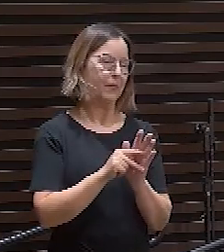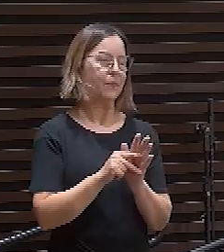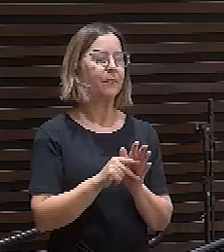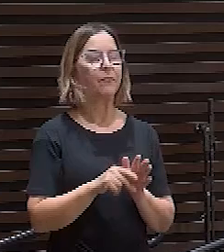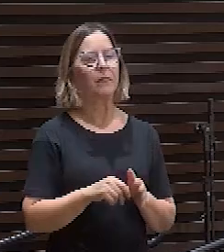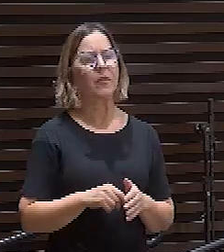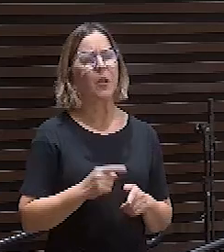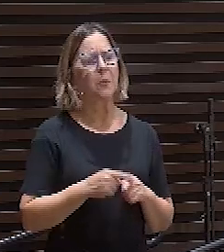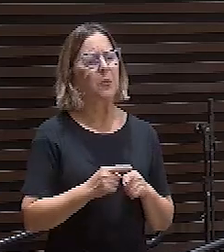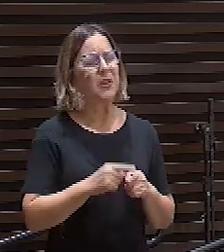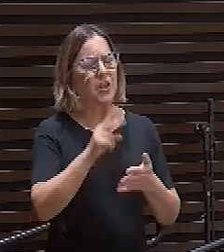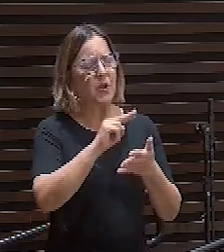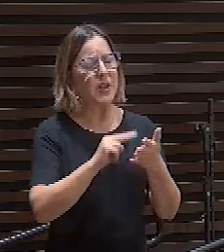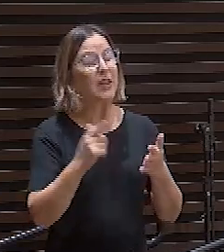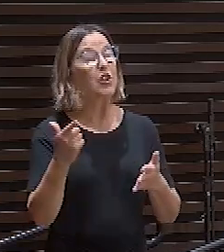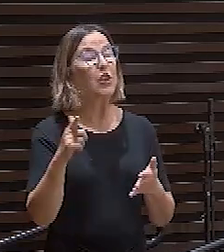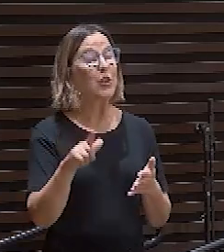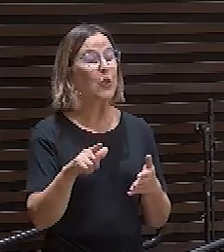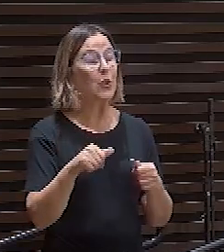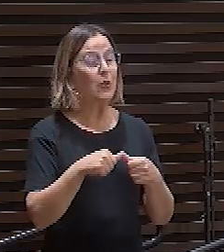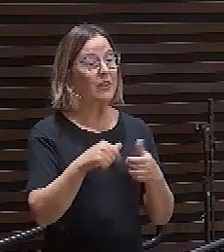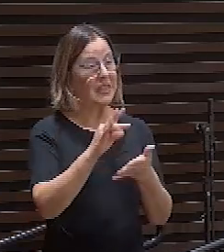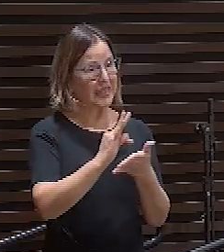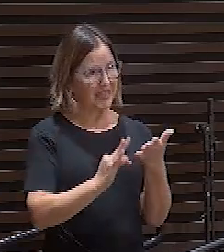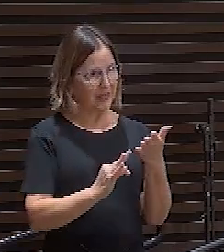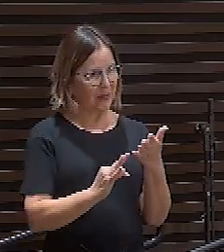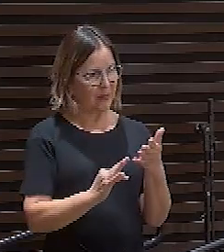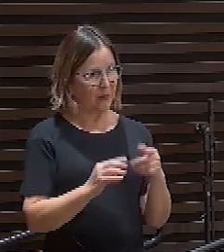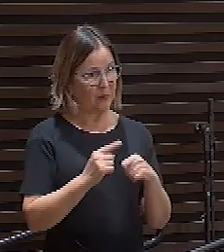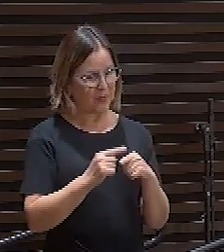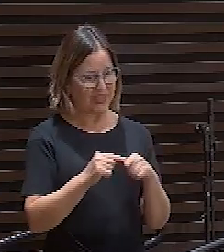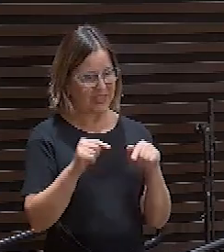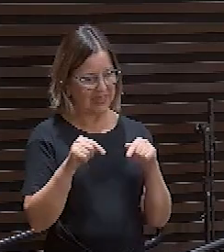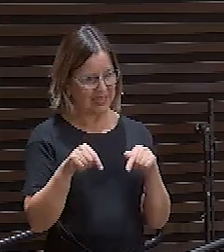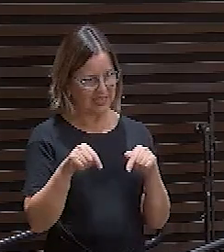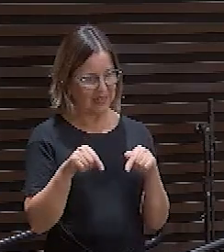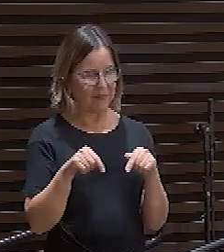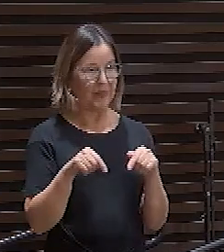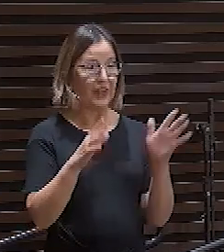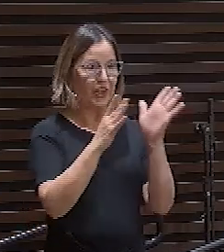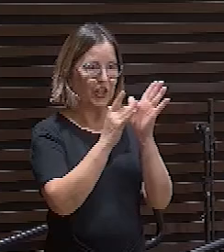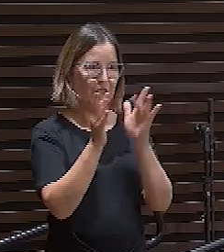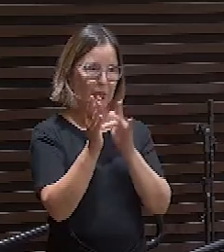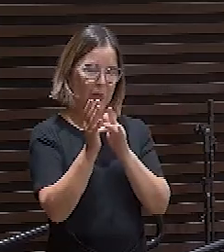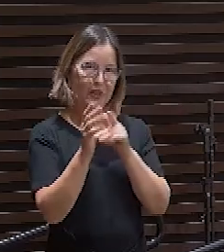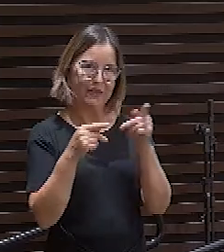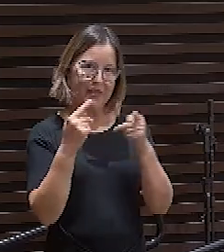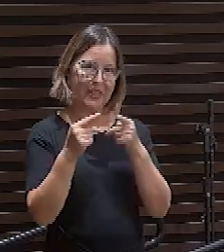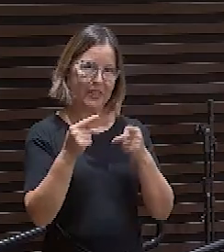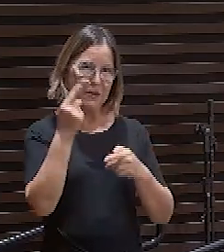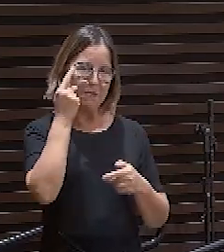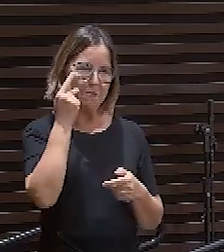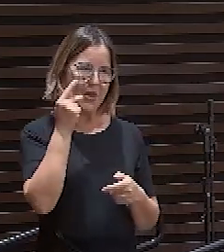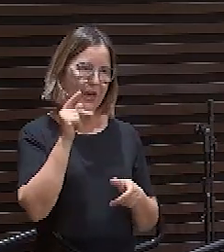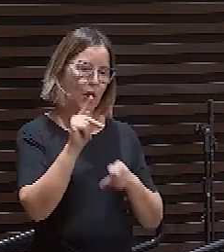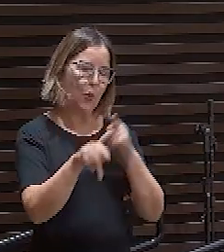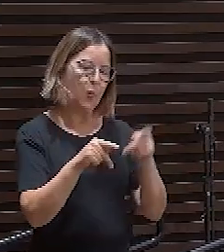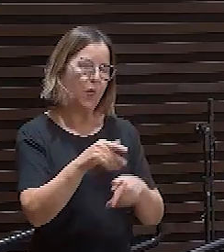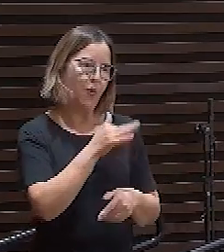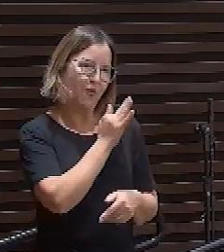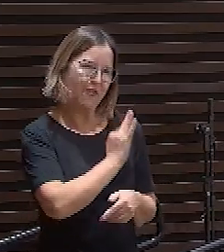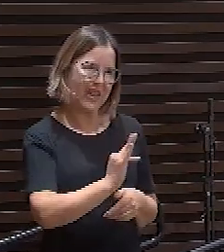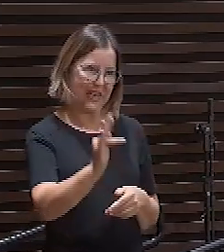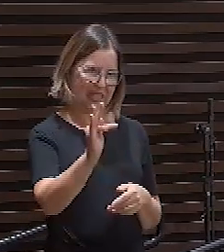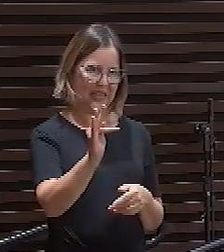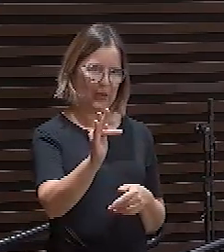li novamente esse texto aqui? Aqui nesse texto, Jesus está falando aos fariseus.